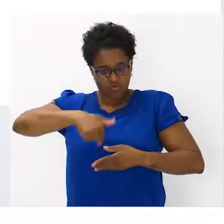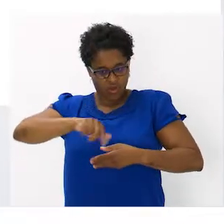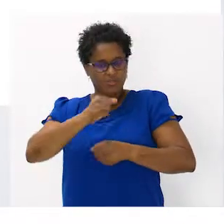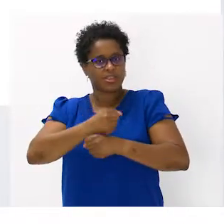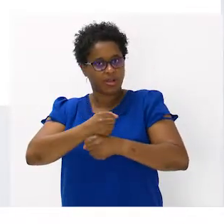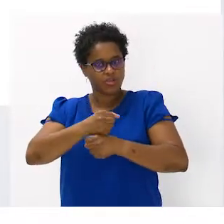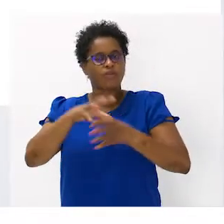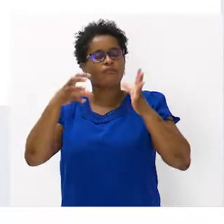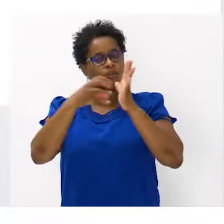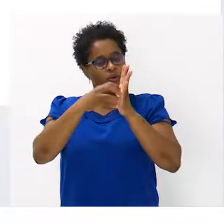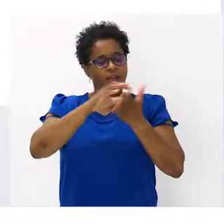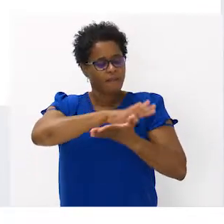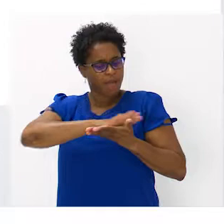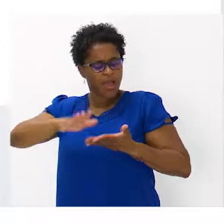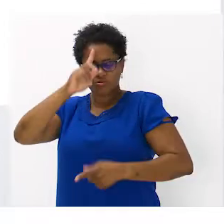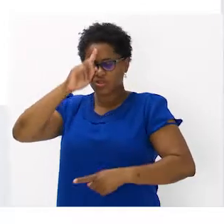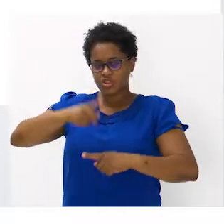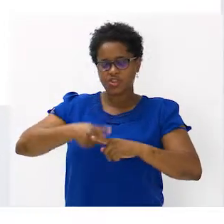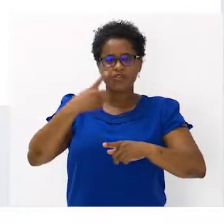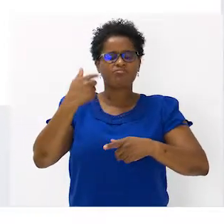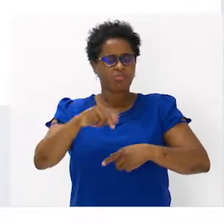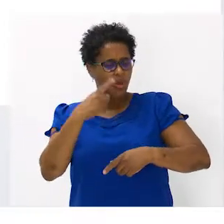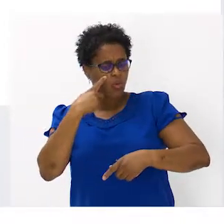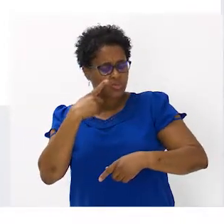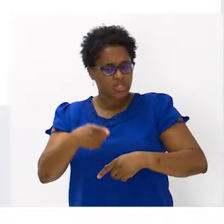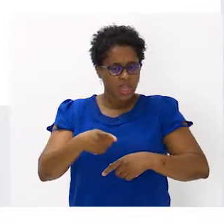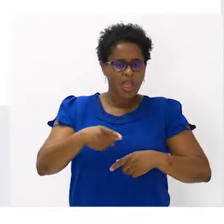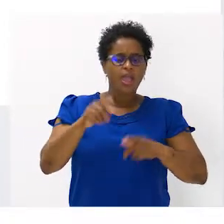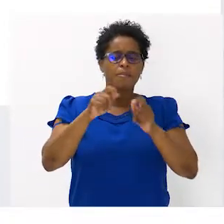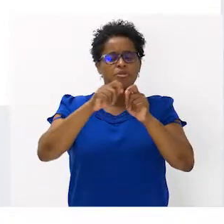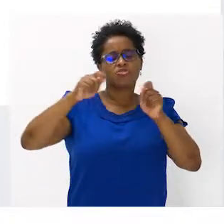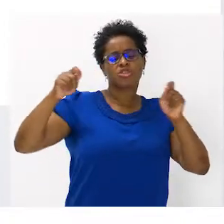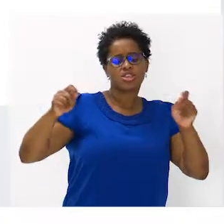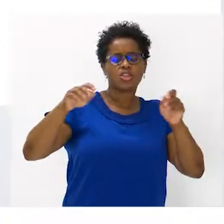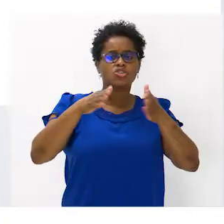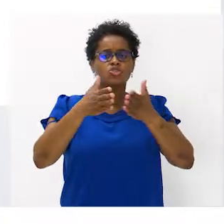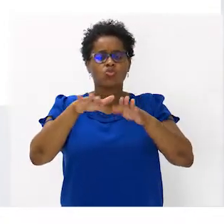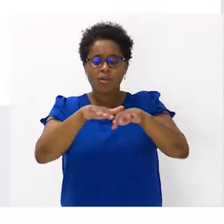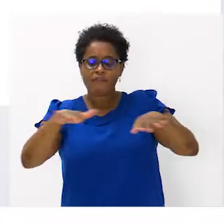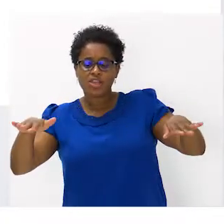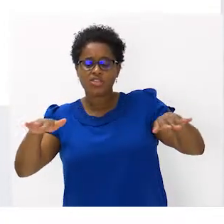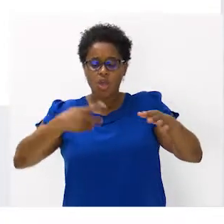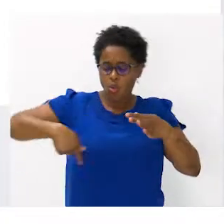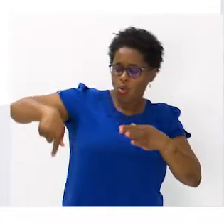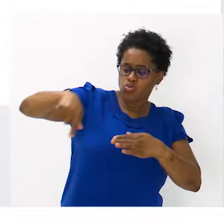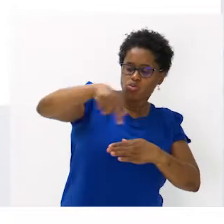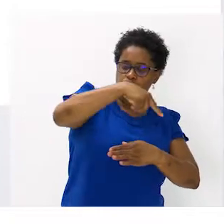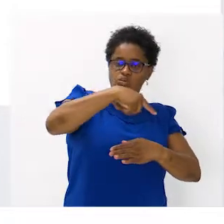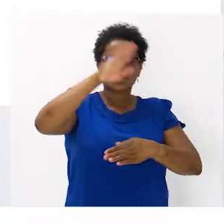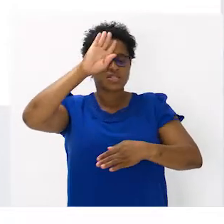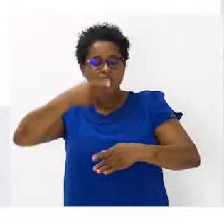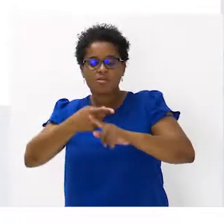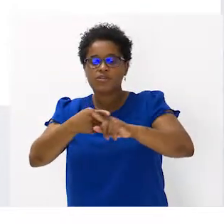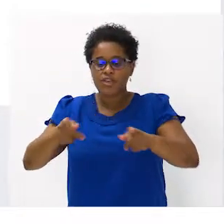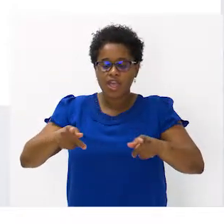planas. Objetivos temos conhecer medidas de superfície e o seu contorno, sabendo